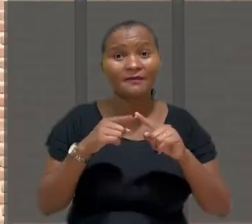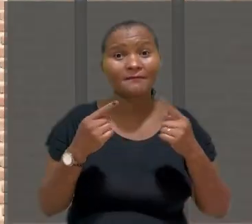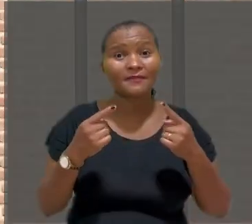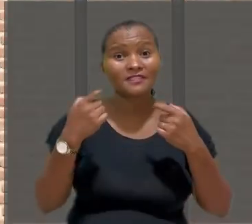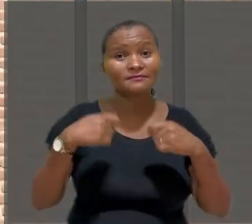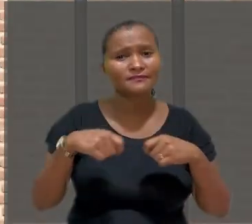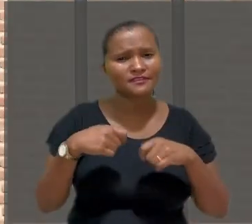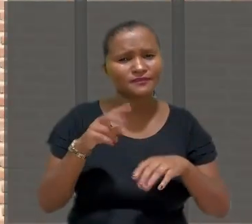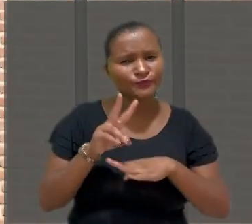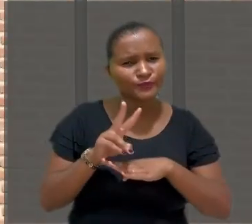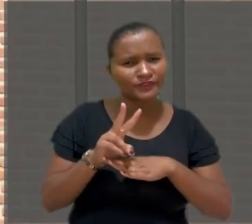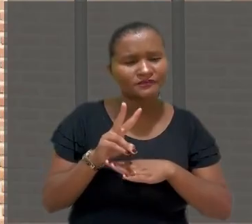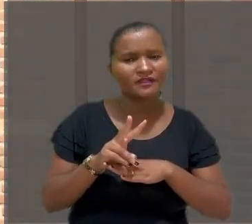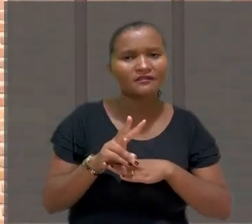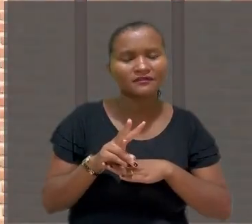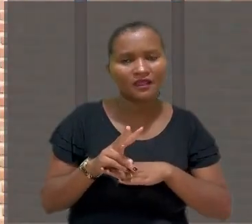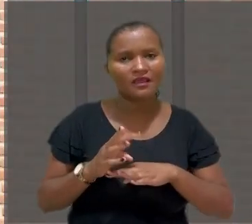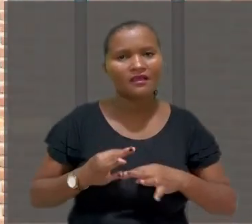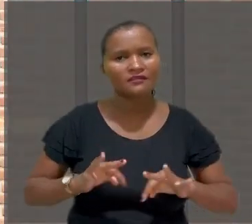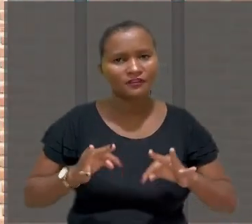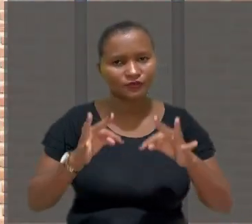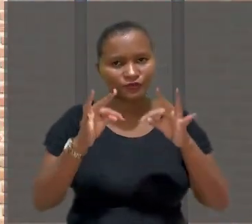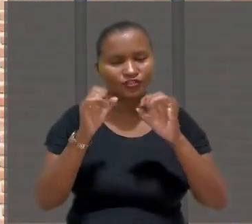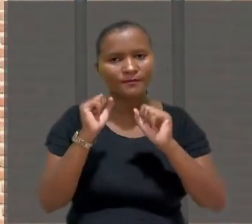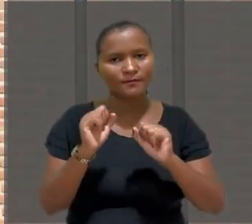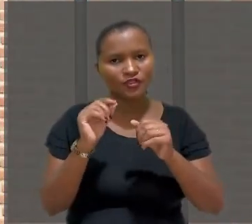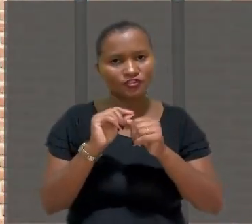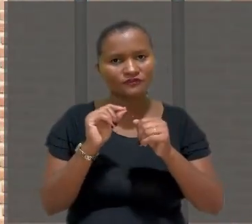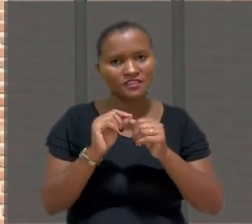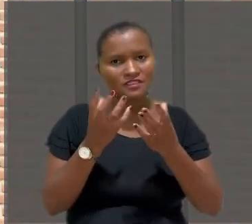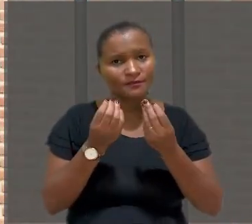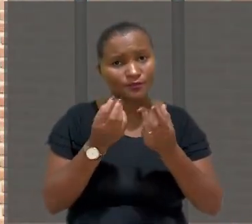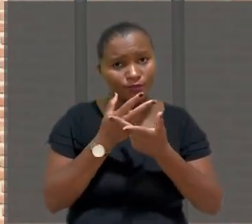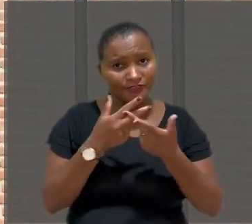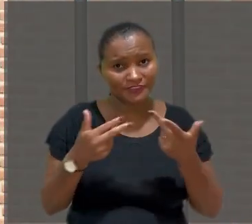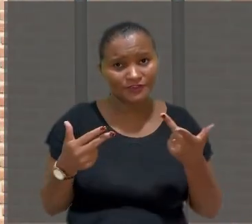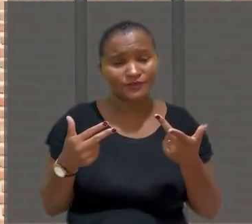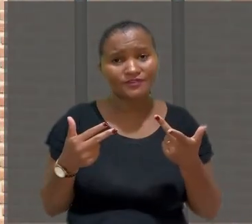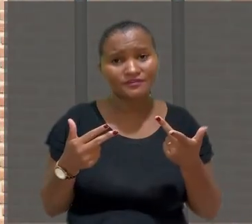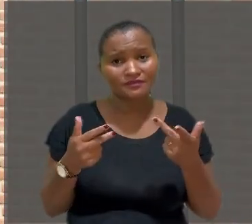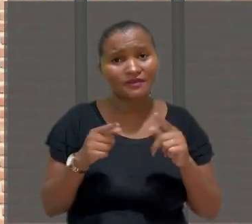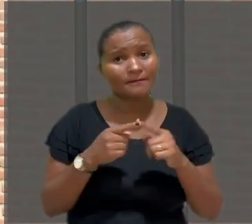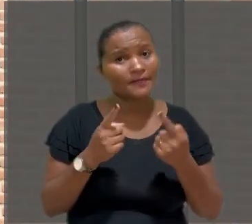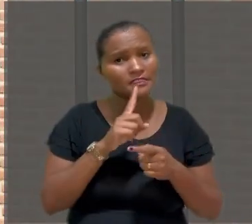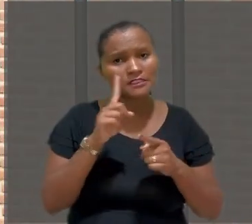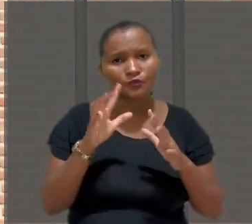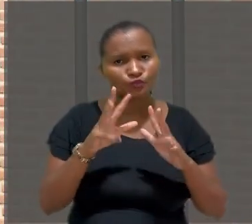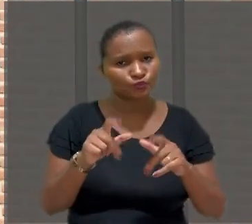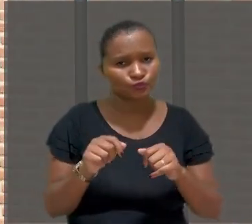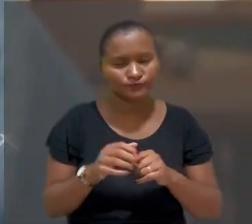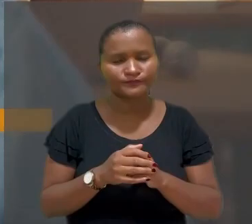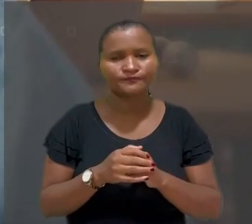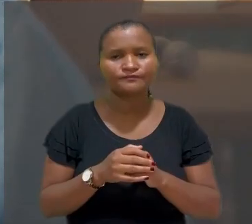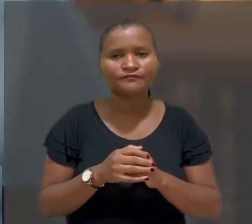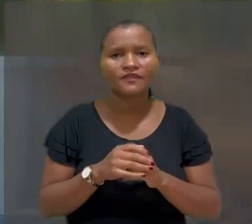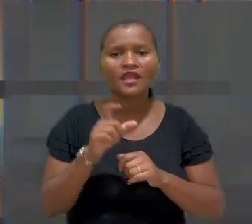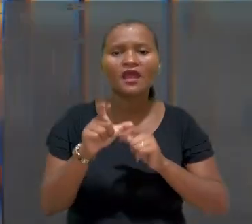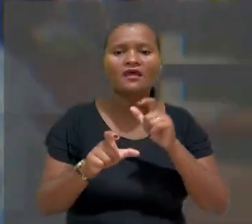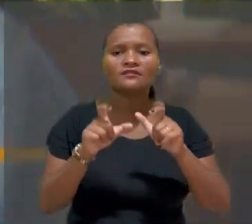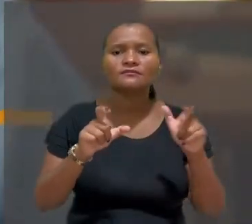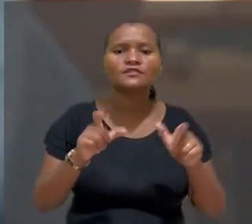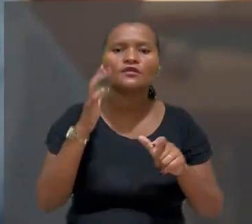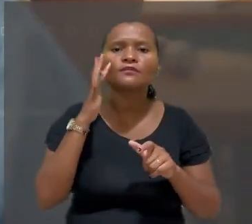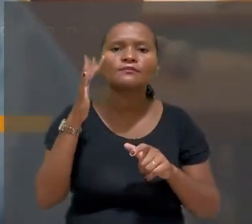Mas é preciso cautela. A tecnologia pode fazer muitas coisas, mas não faz tudo. As